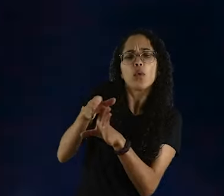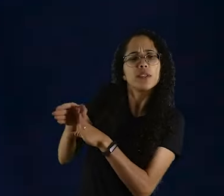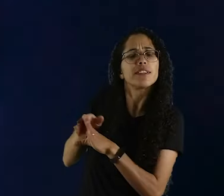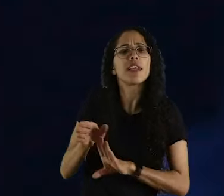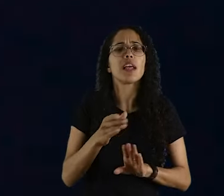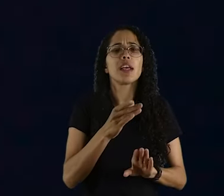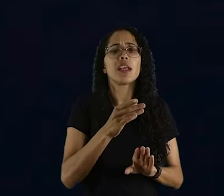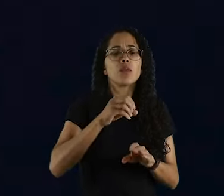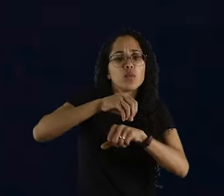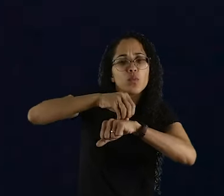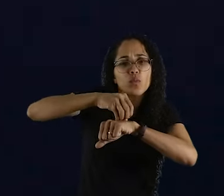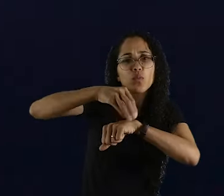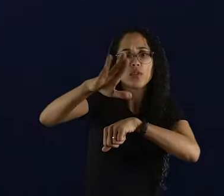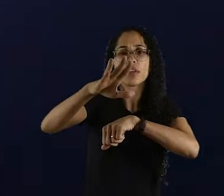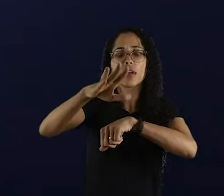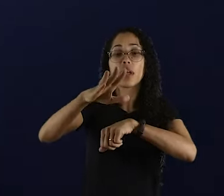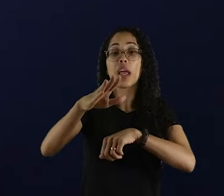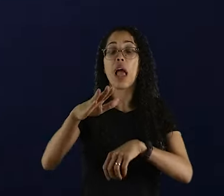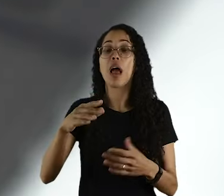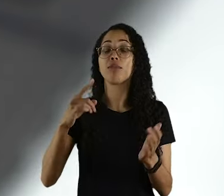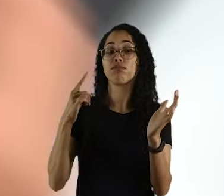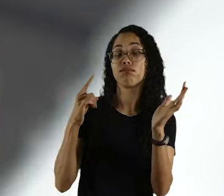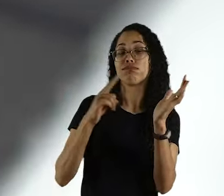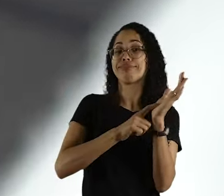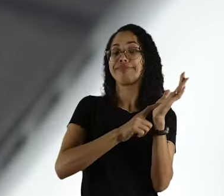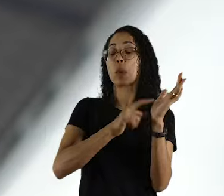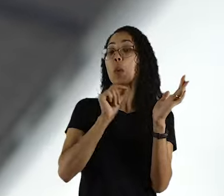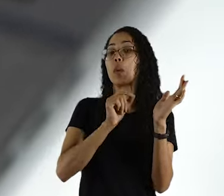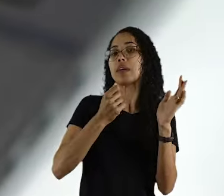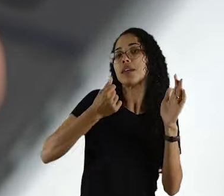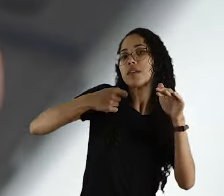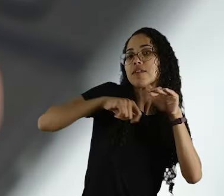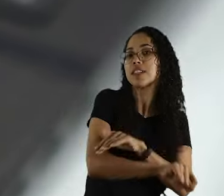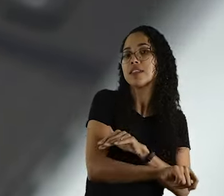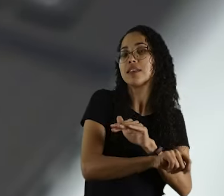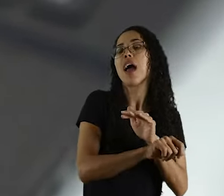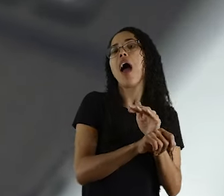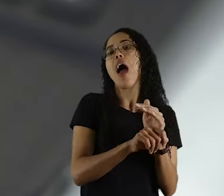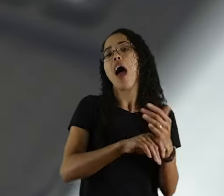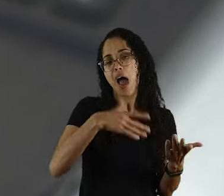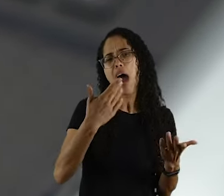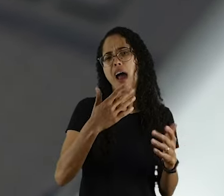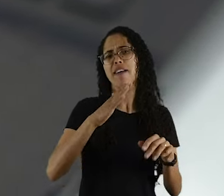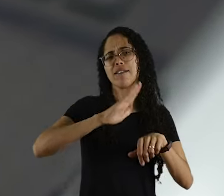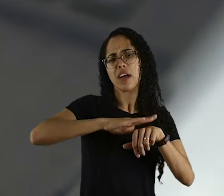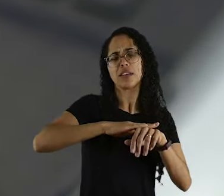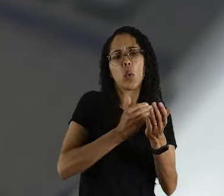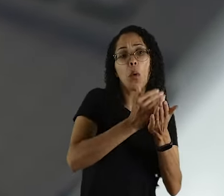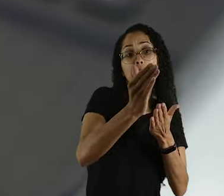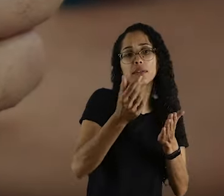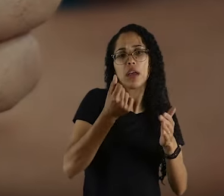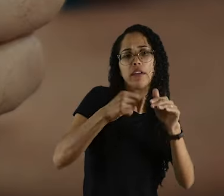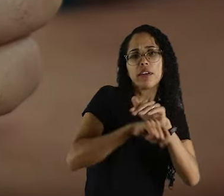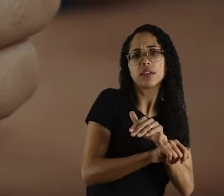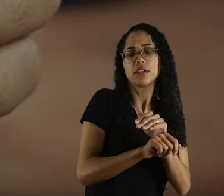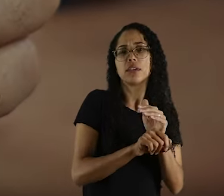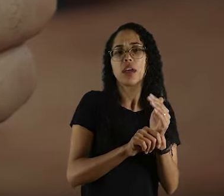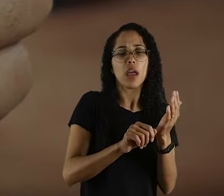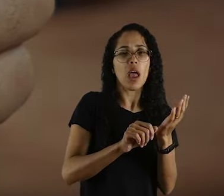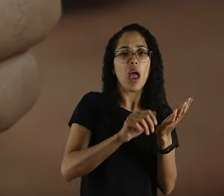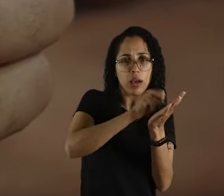dicas, apertar o botão investir e sair daquela tela conhecida no aplicativo,